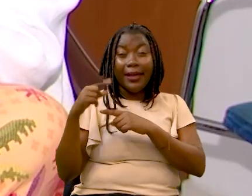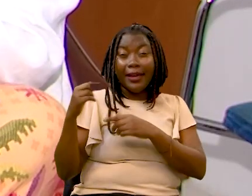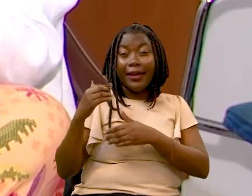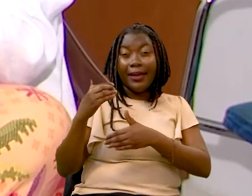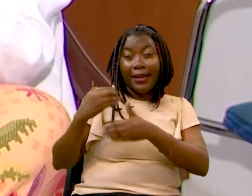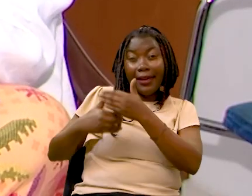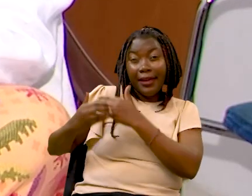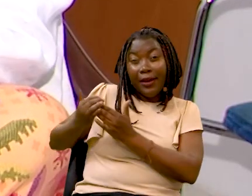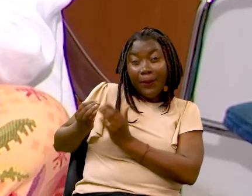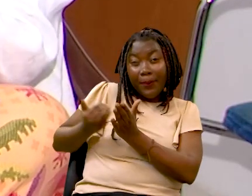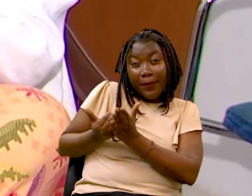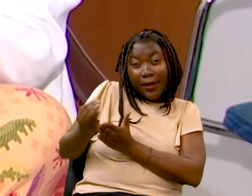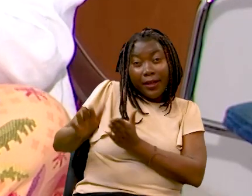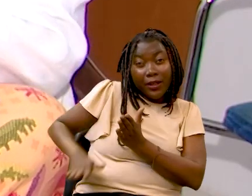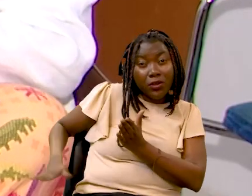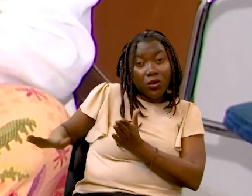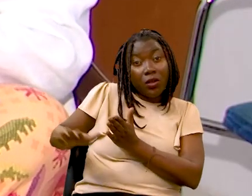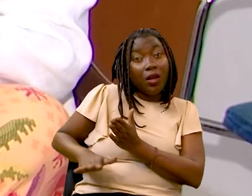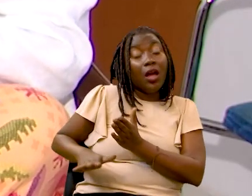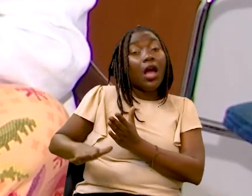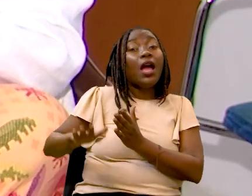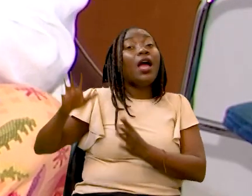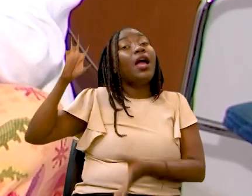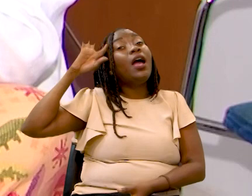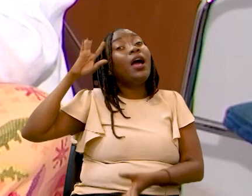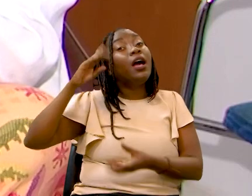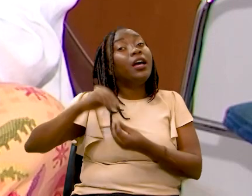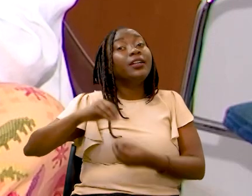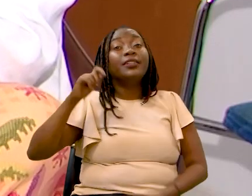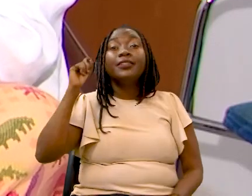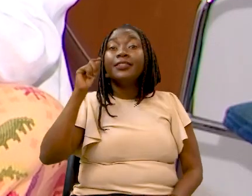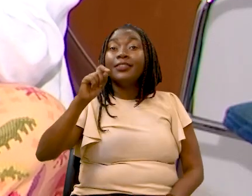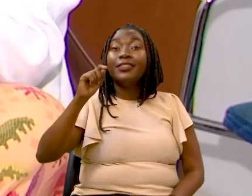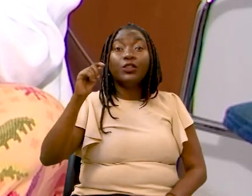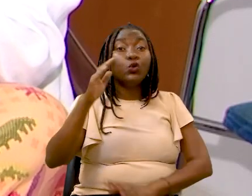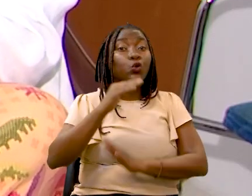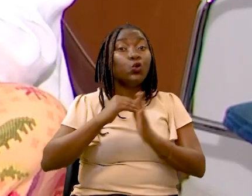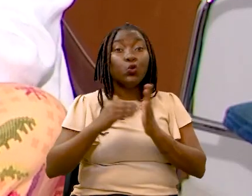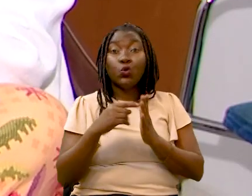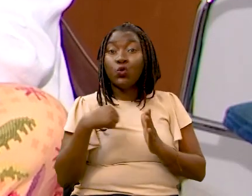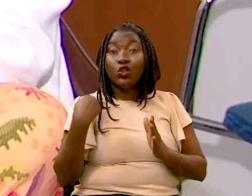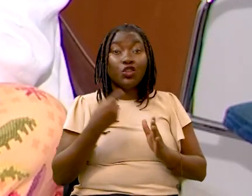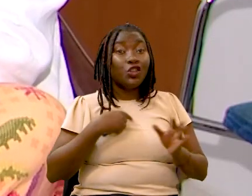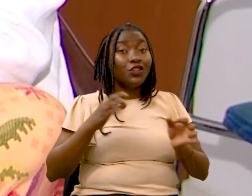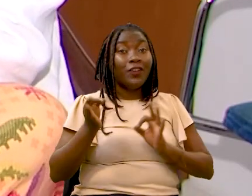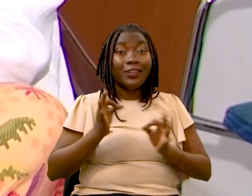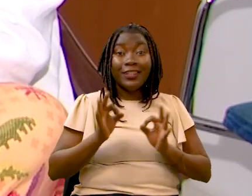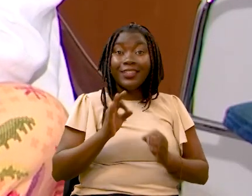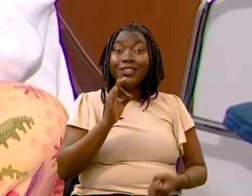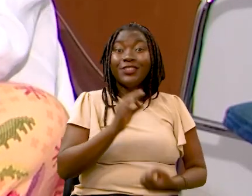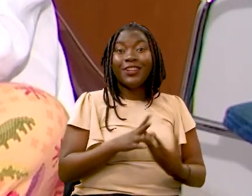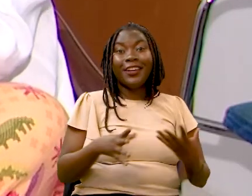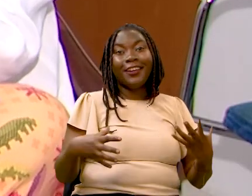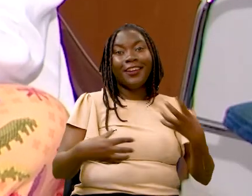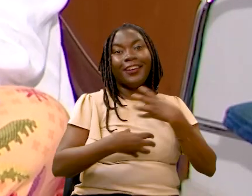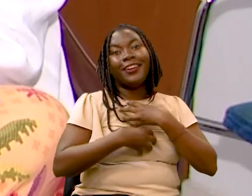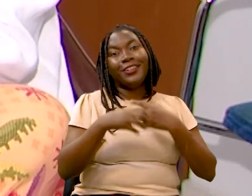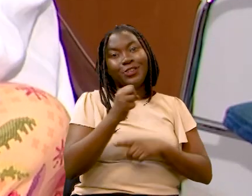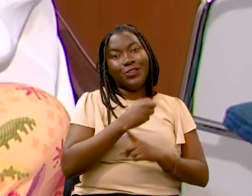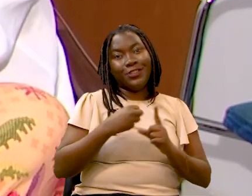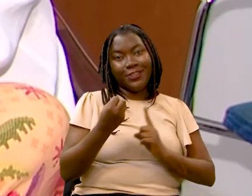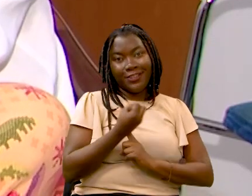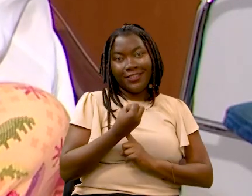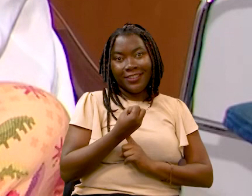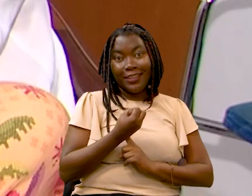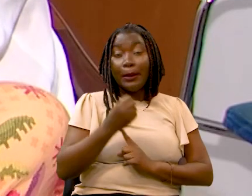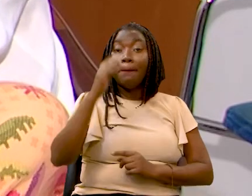mulher negra, empreendedora, que vem de onde nós viemos, é de entender que tudo que nós fazemos,